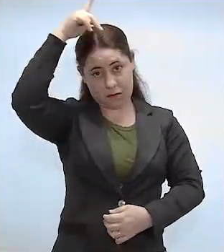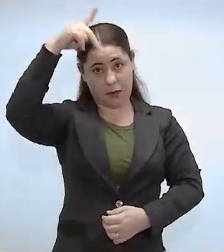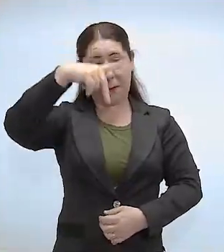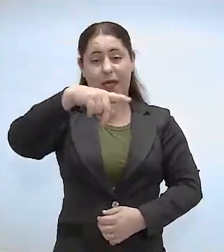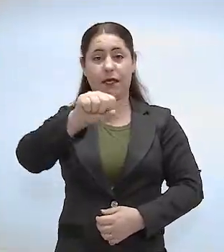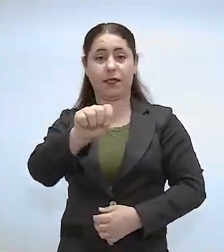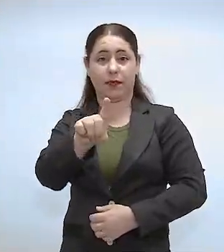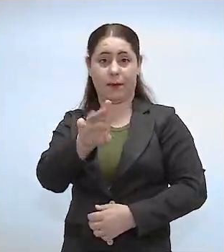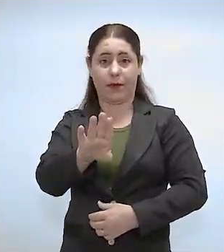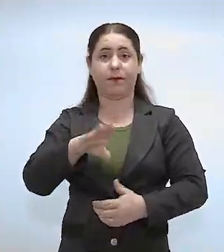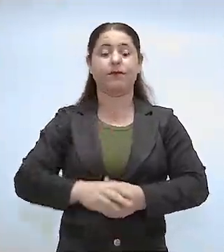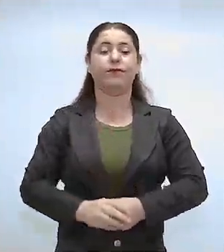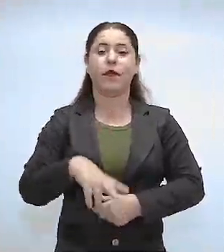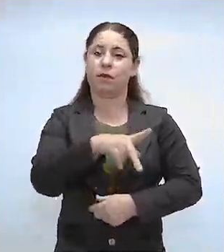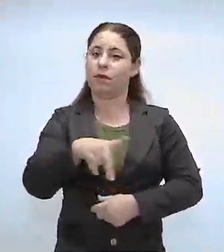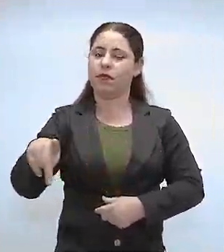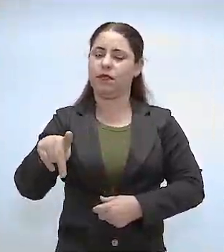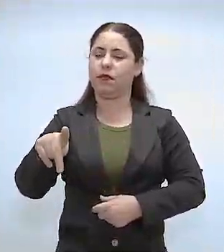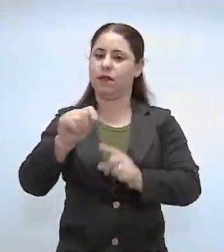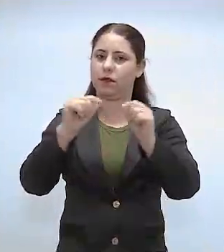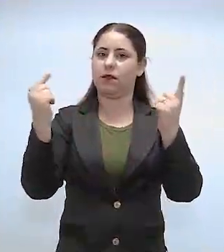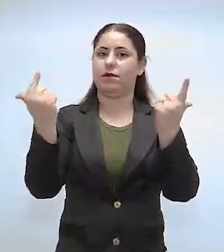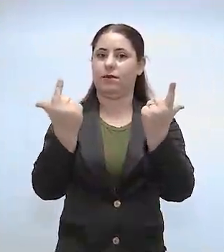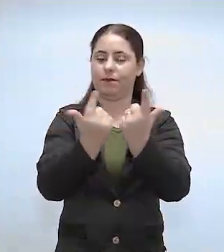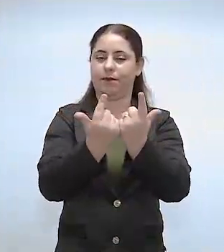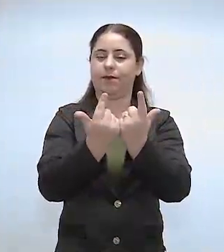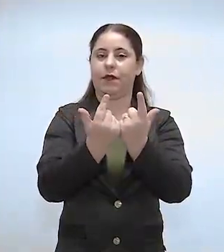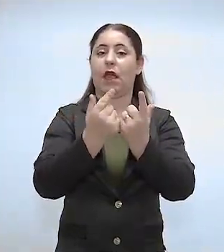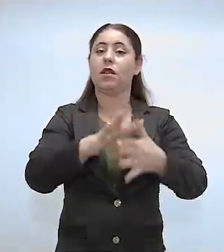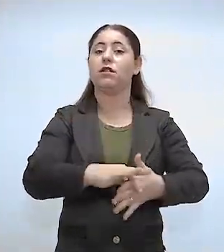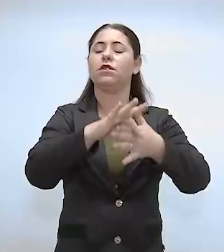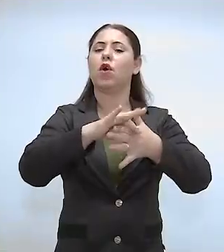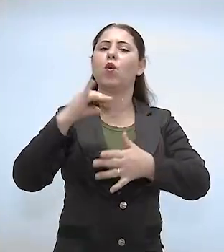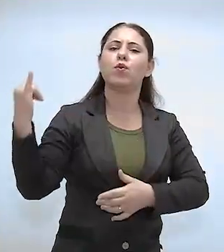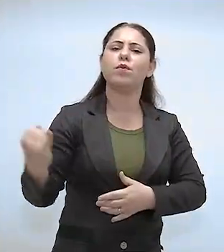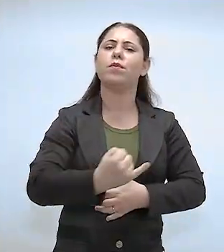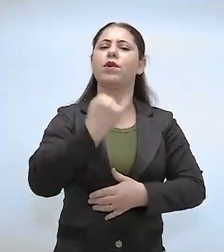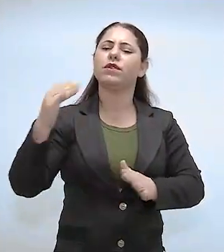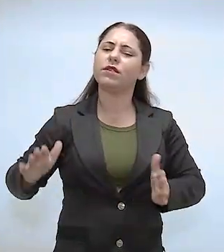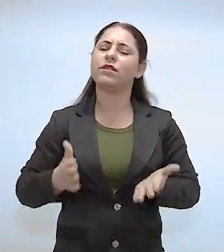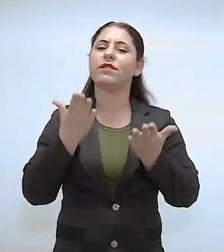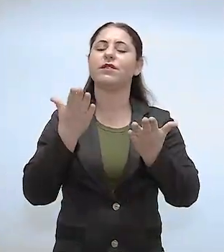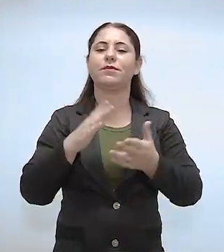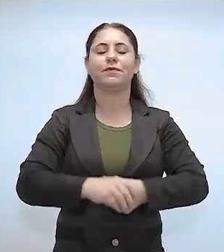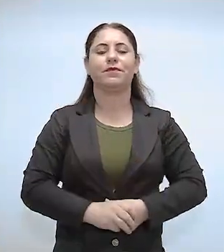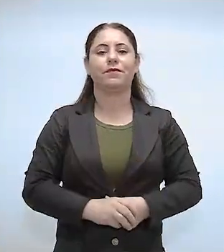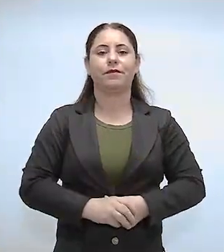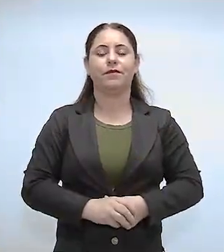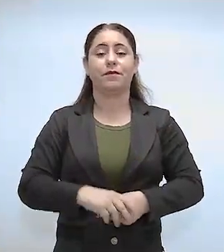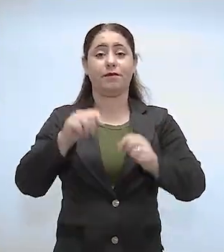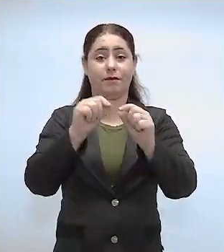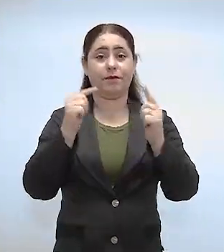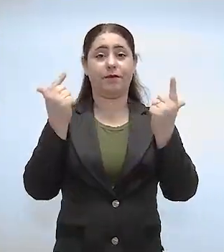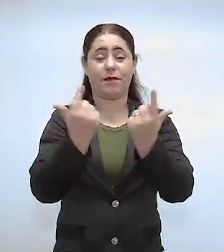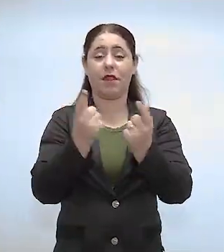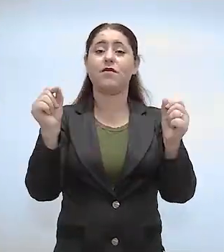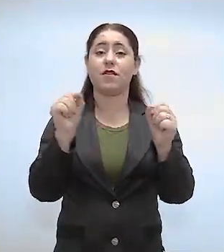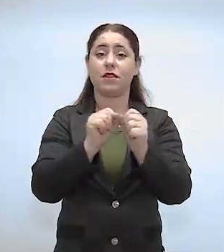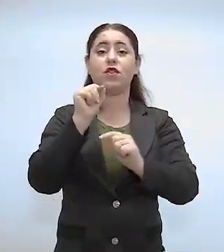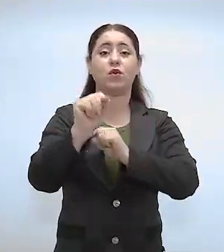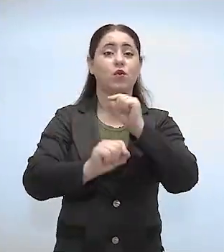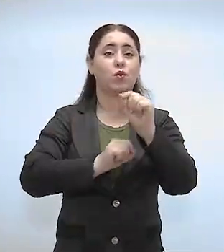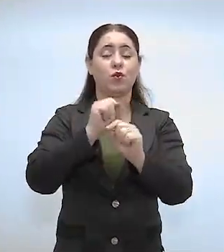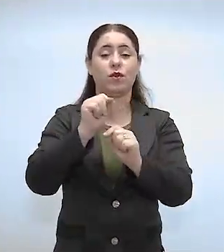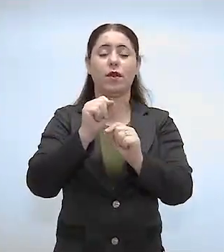Deputado Paulo Correia do PSDB presidente da Assembleia Legislativa destacou o valor da iniciativa é Assembleia